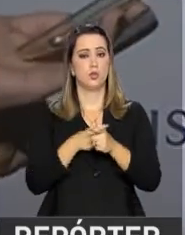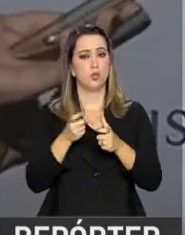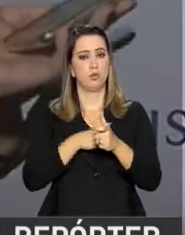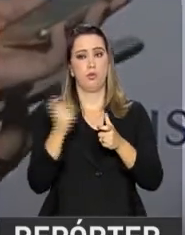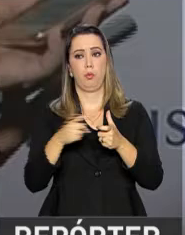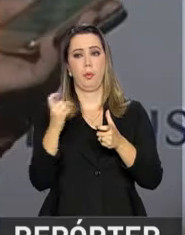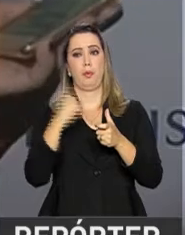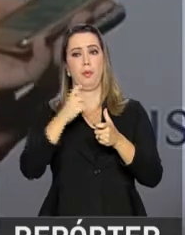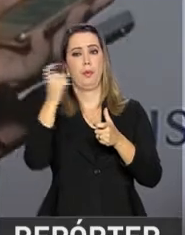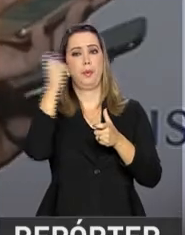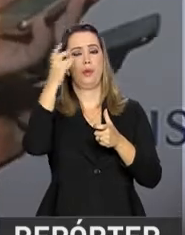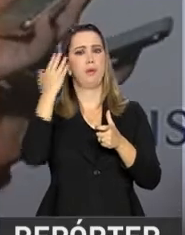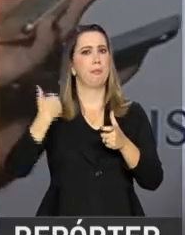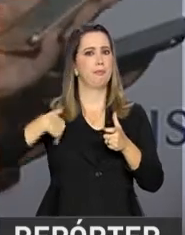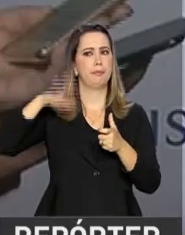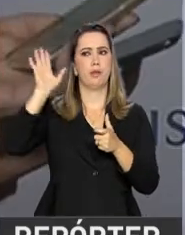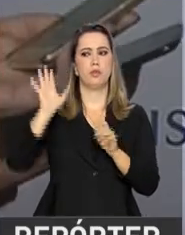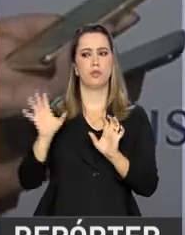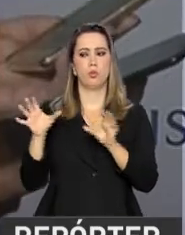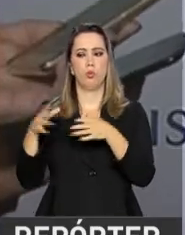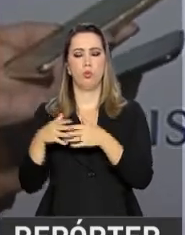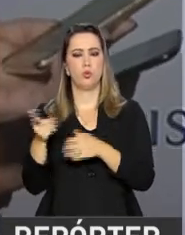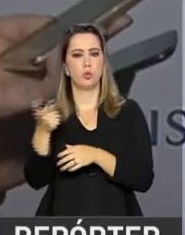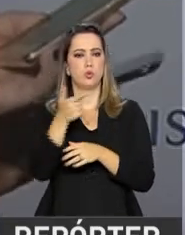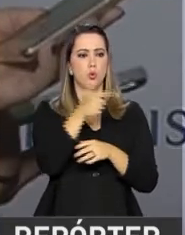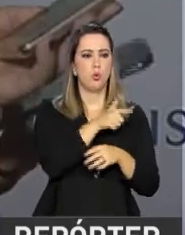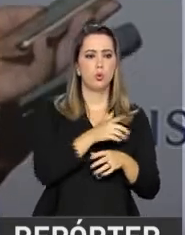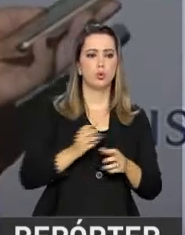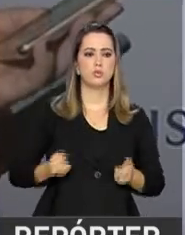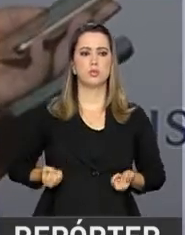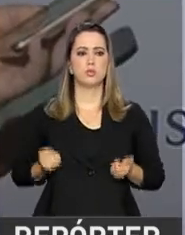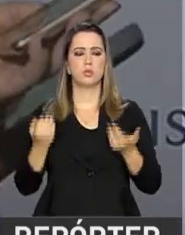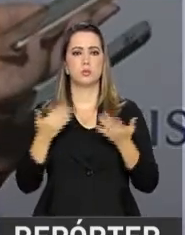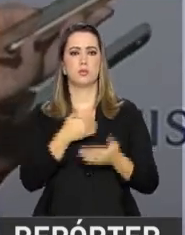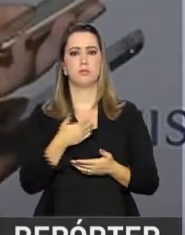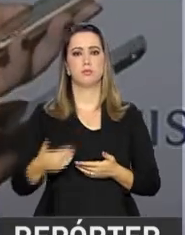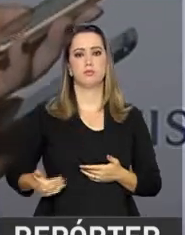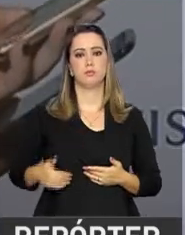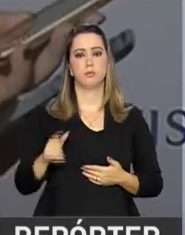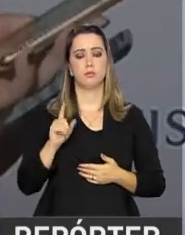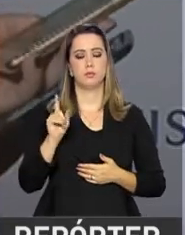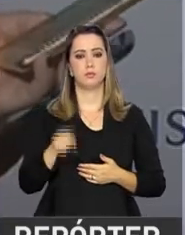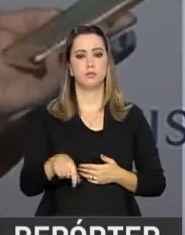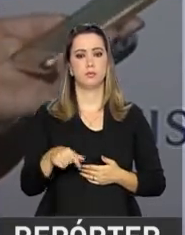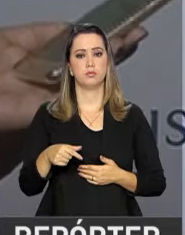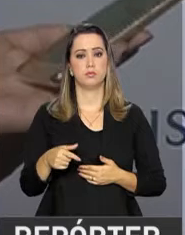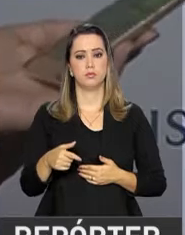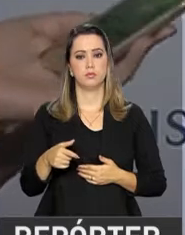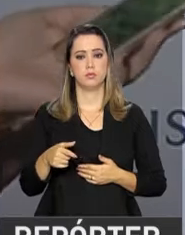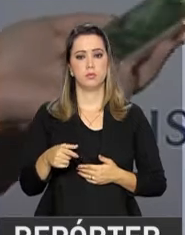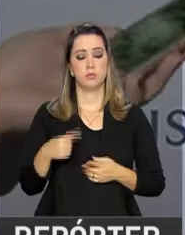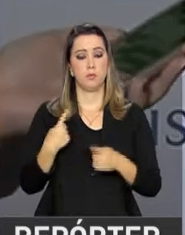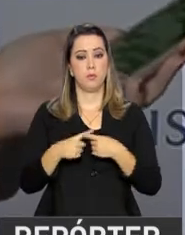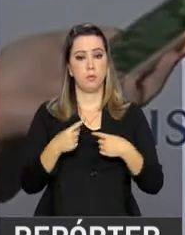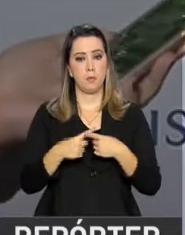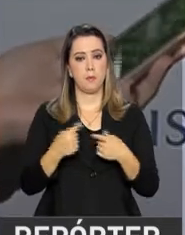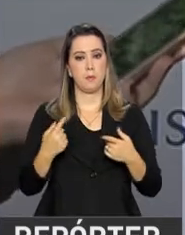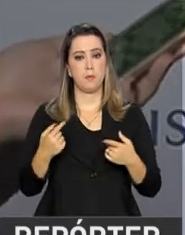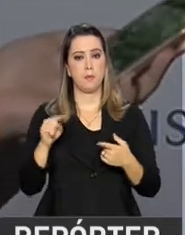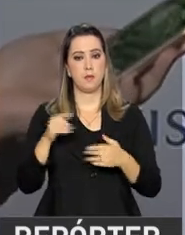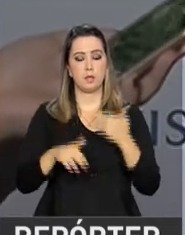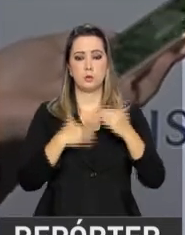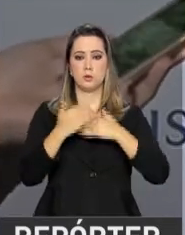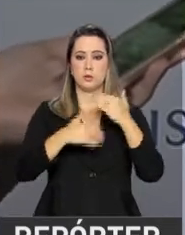Previdência é maior do que o total do déficit público do governo. Portanto, é mandatório por quê? Porque isso